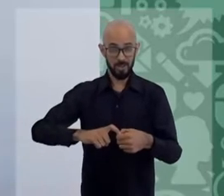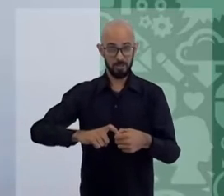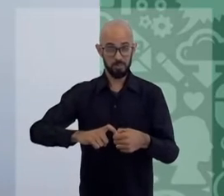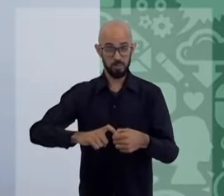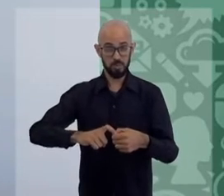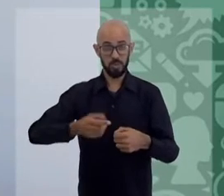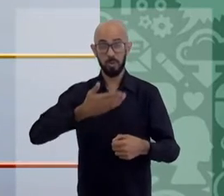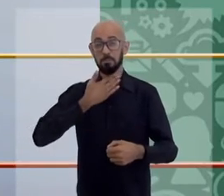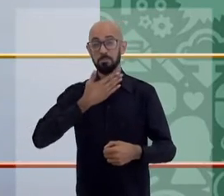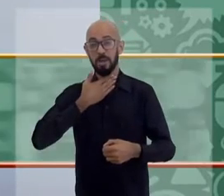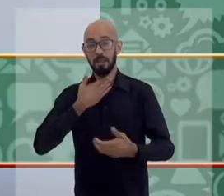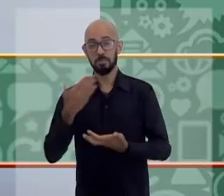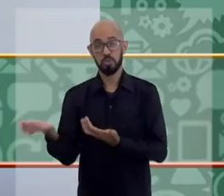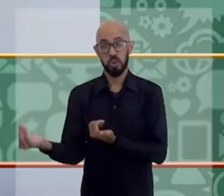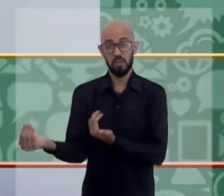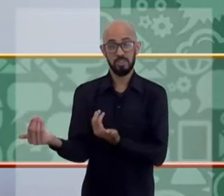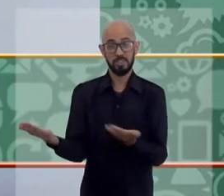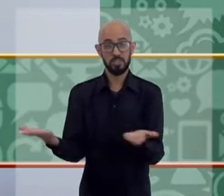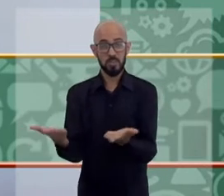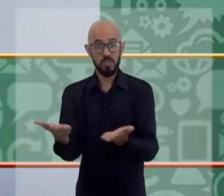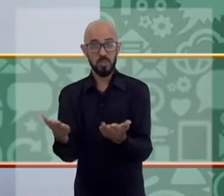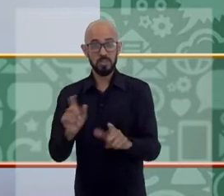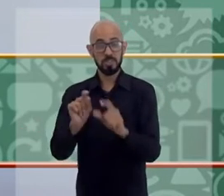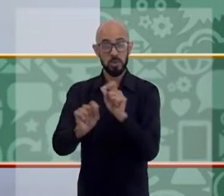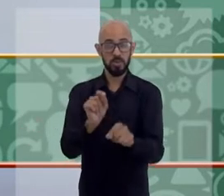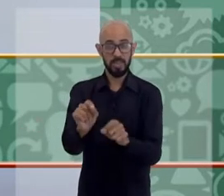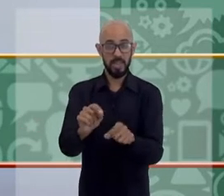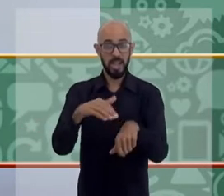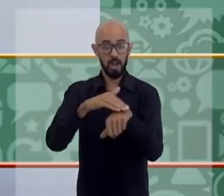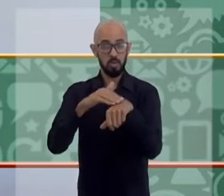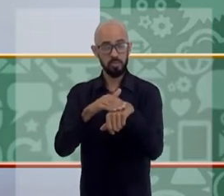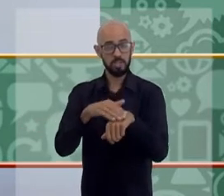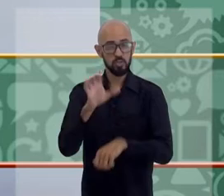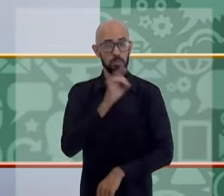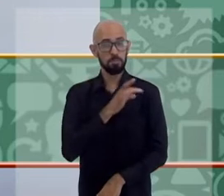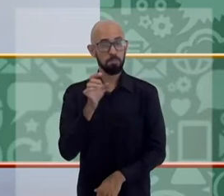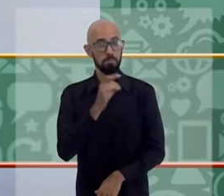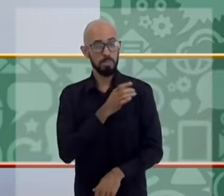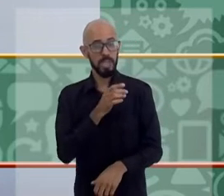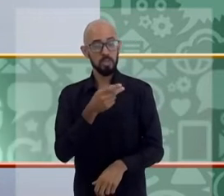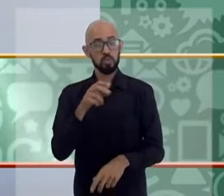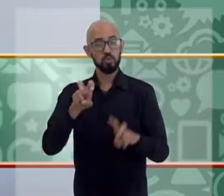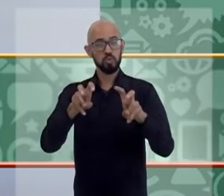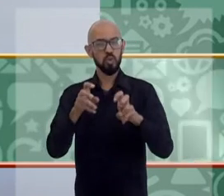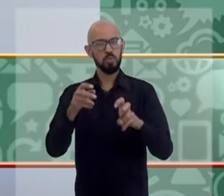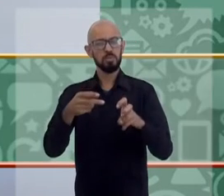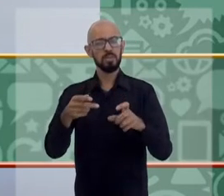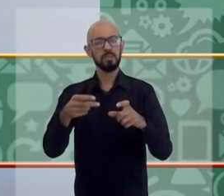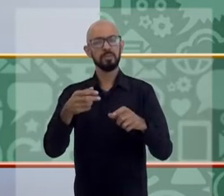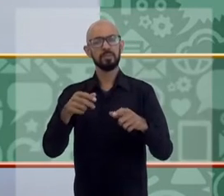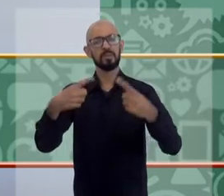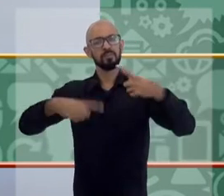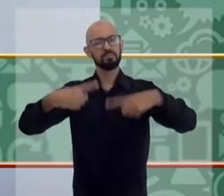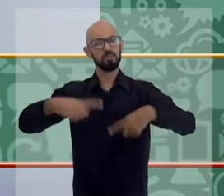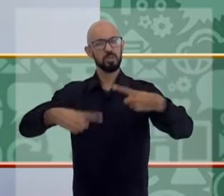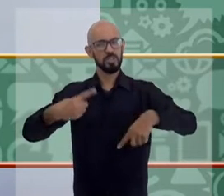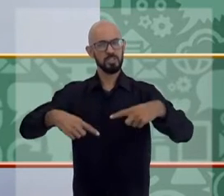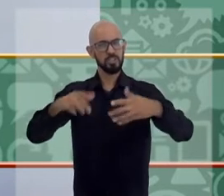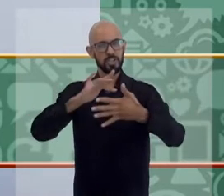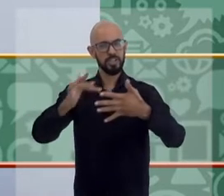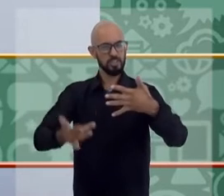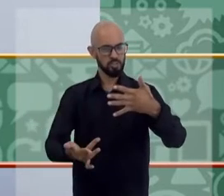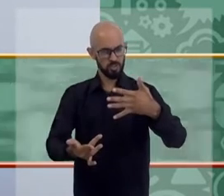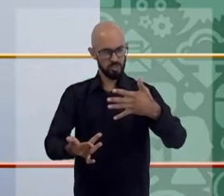Estamos de volta e no Papo de Juventude de hoje a nossa conversa é sobre o medo dos jovens de falarem sobre política nas redes